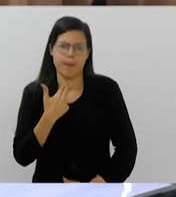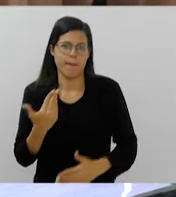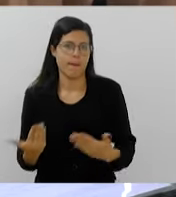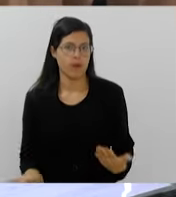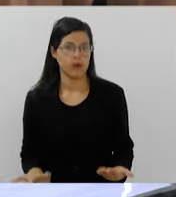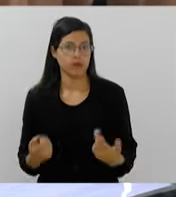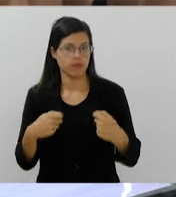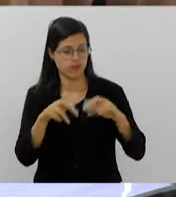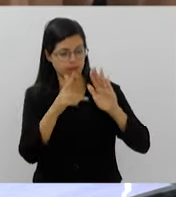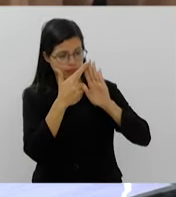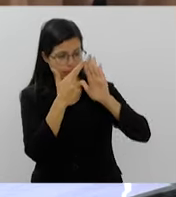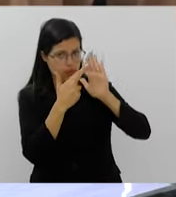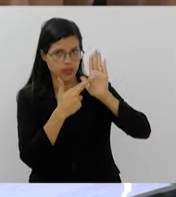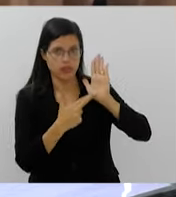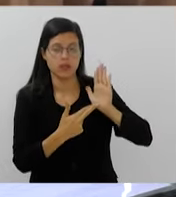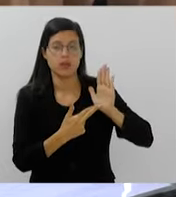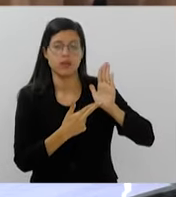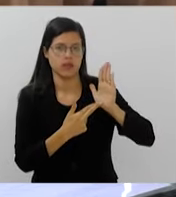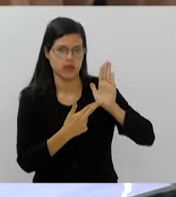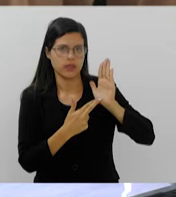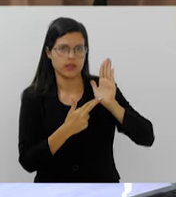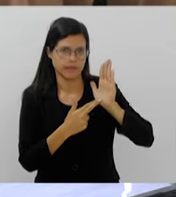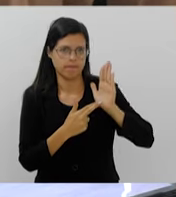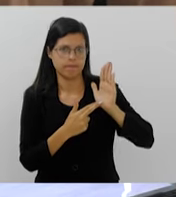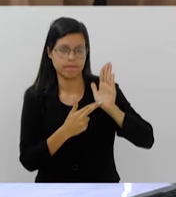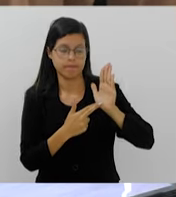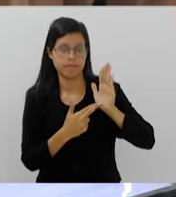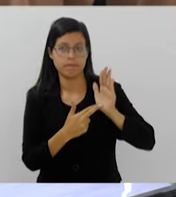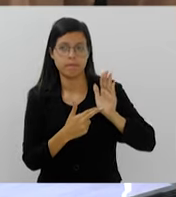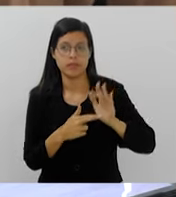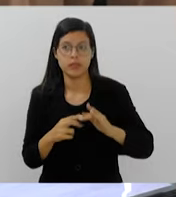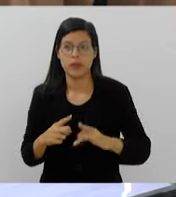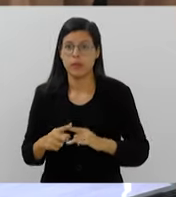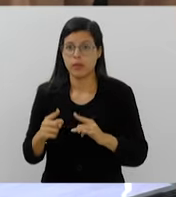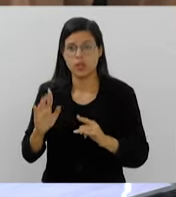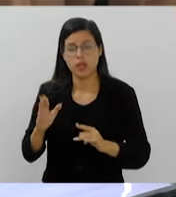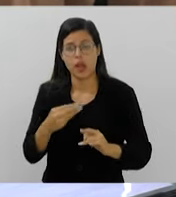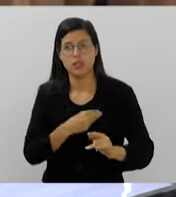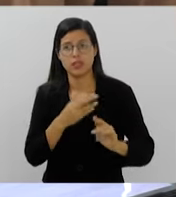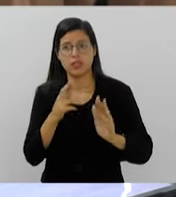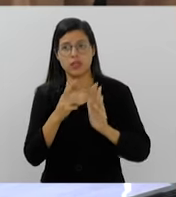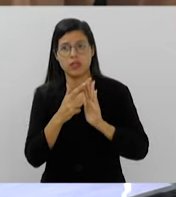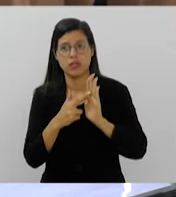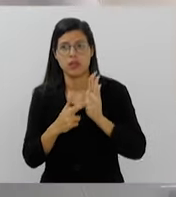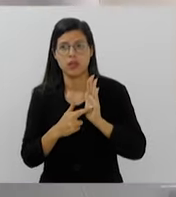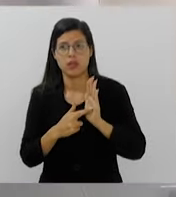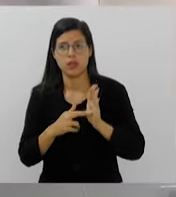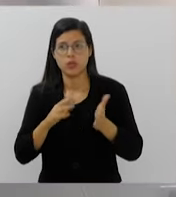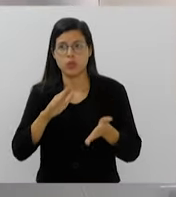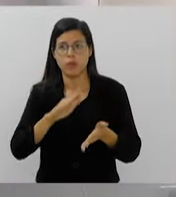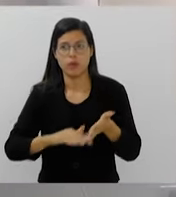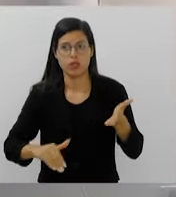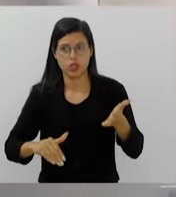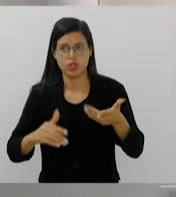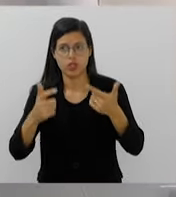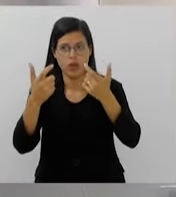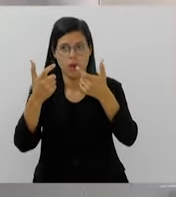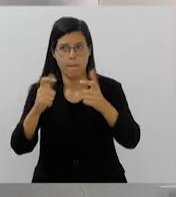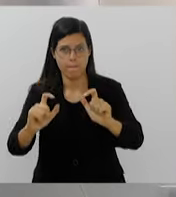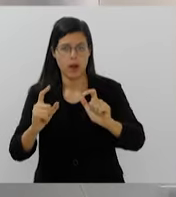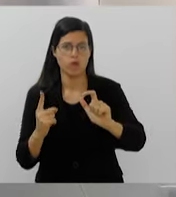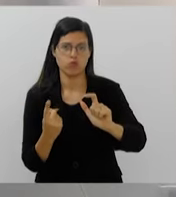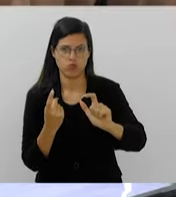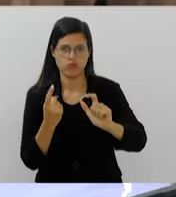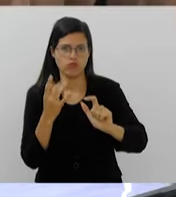Tem que ter uma regra para isso. Mas tendo a regra, a opção de a gente pode suprimir o parágrafo único. Acho que melhora o texto.